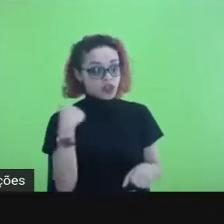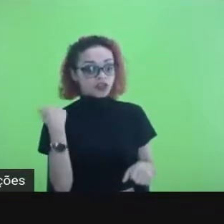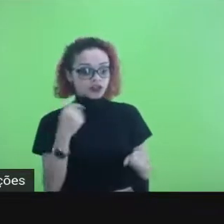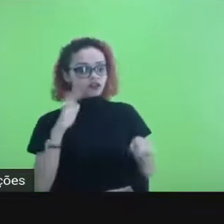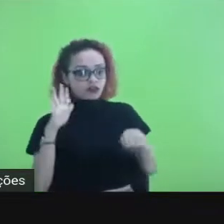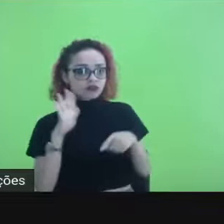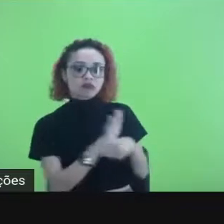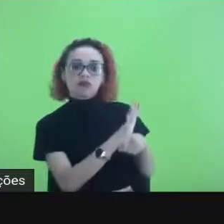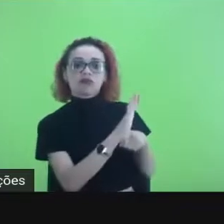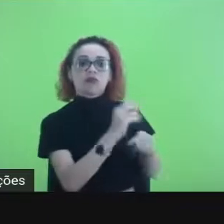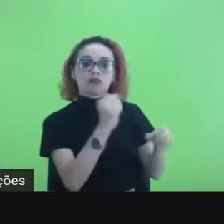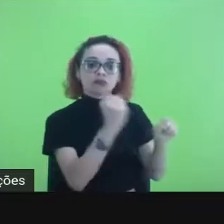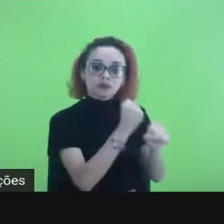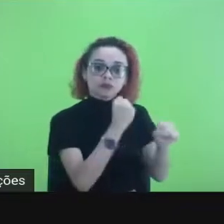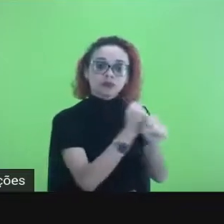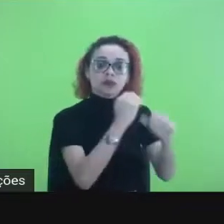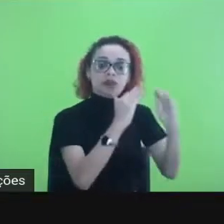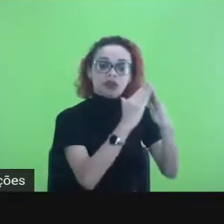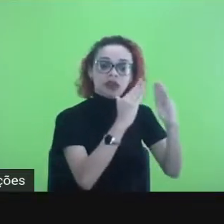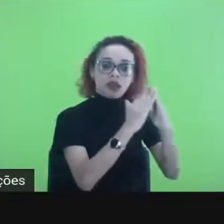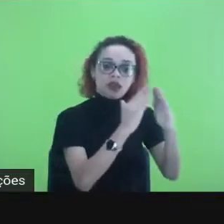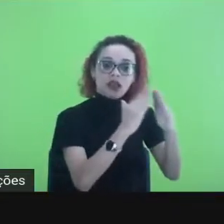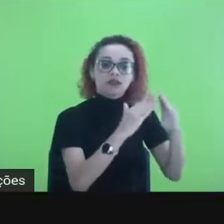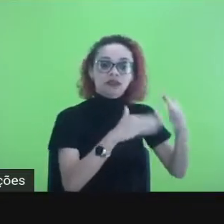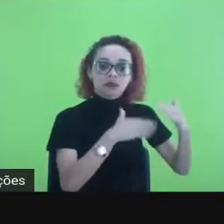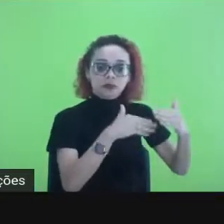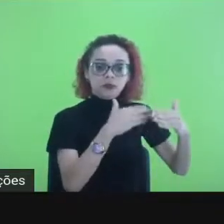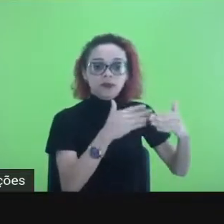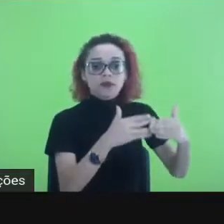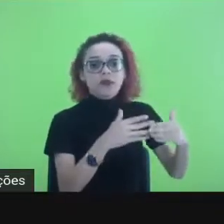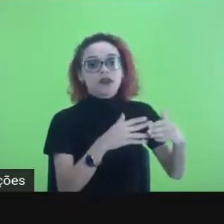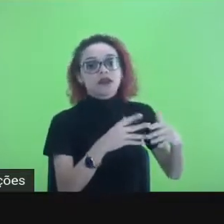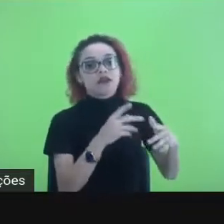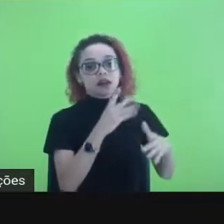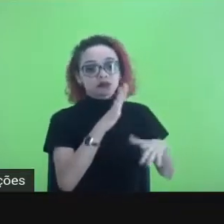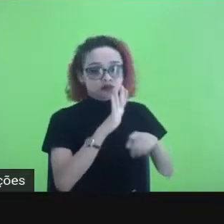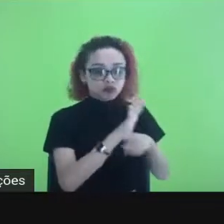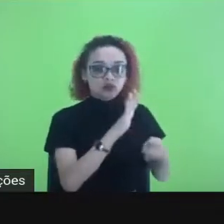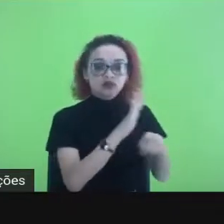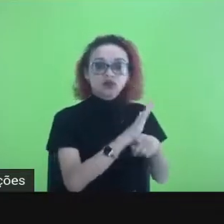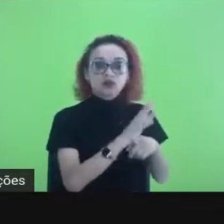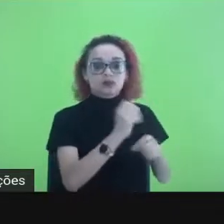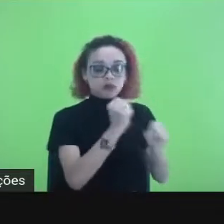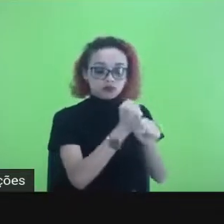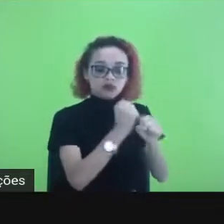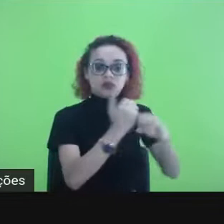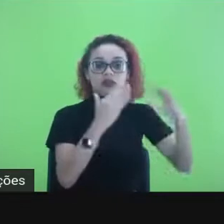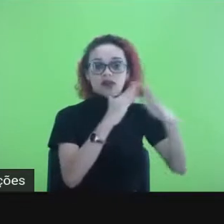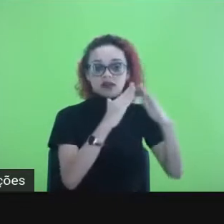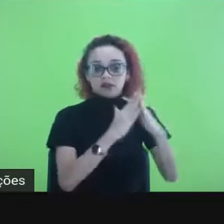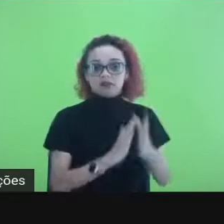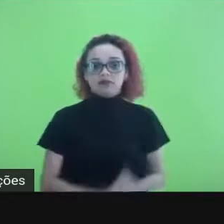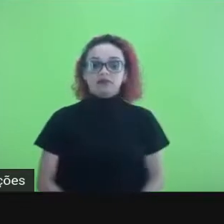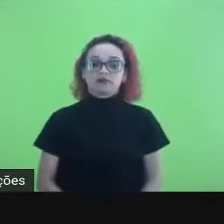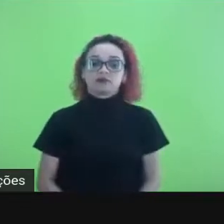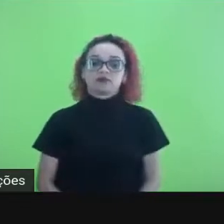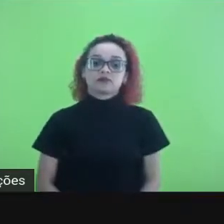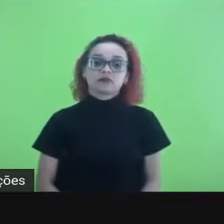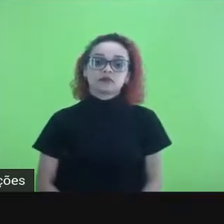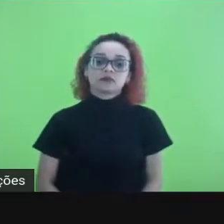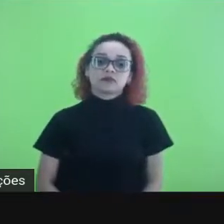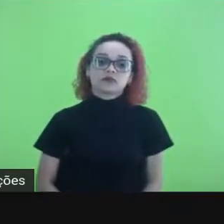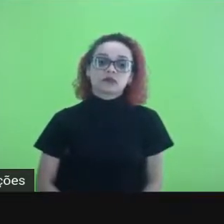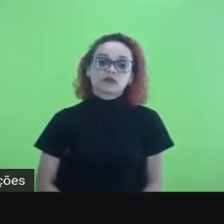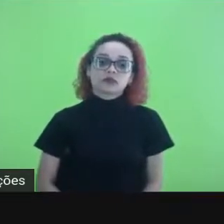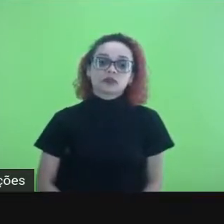construir. Conforme os filhos foram nascendo, também foram ajudando nessa construção da casa. Primeiro, a gente teve o